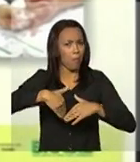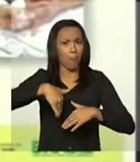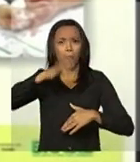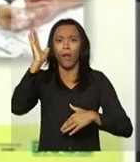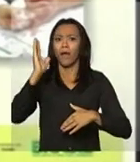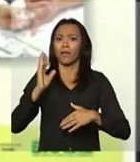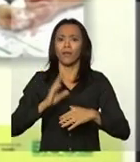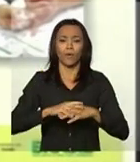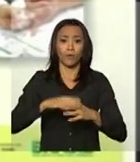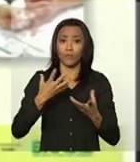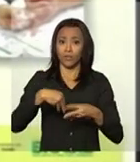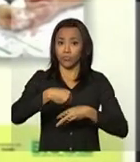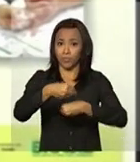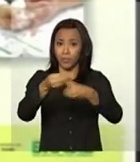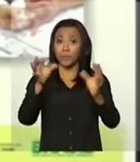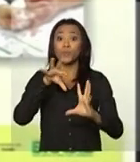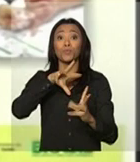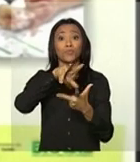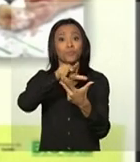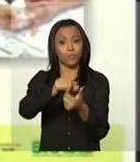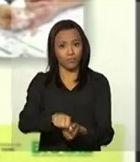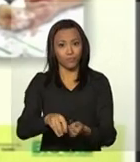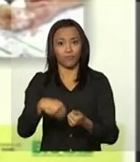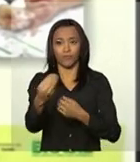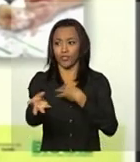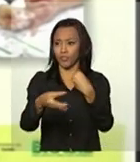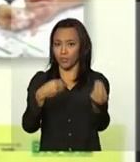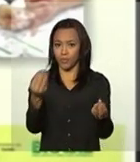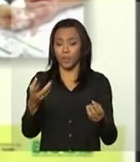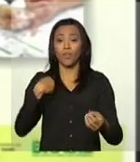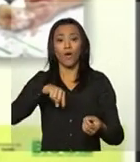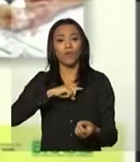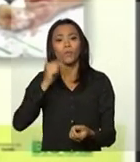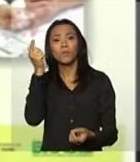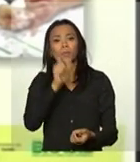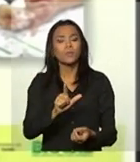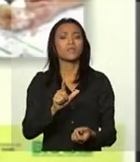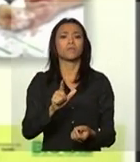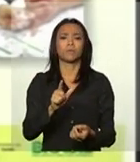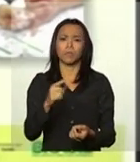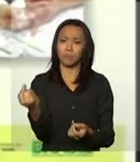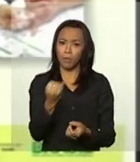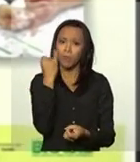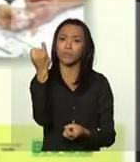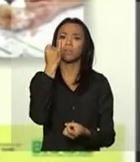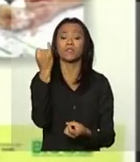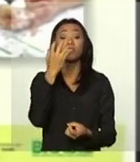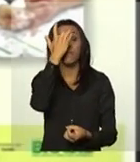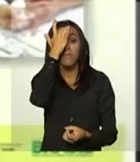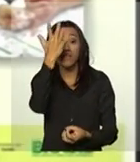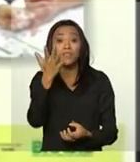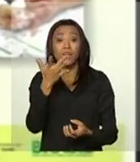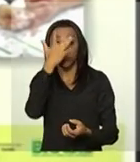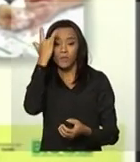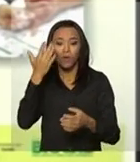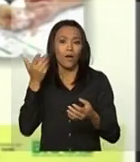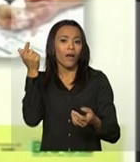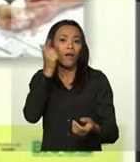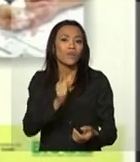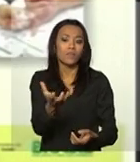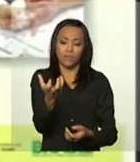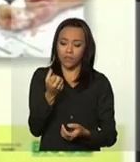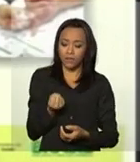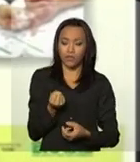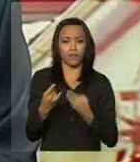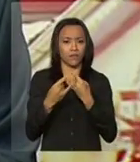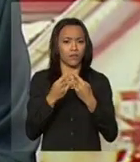público de distribuição de preservativo do mundo, porque, né, nós estamos atingindo aí um número assim, importante de facilitar o acesso ao preservativo, não